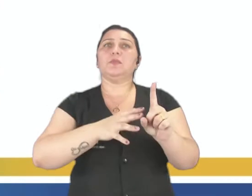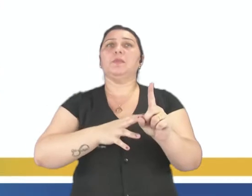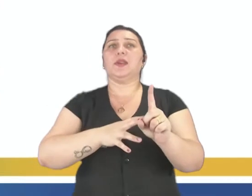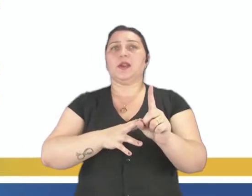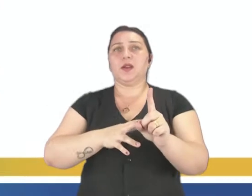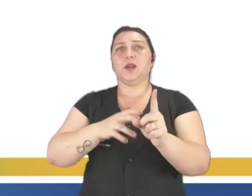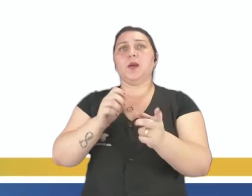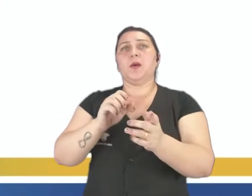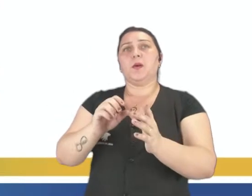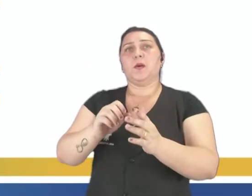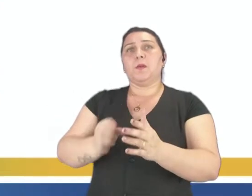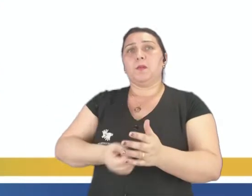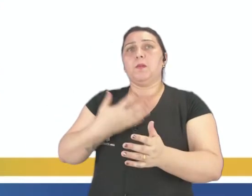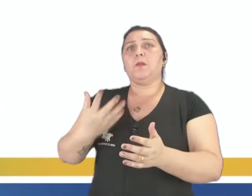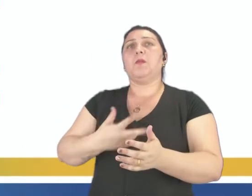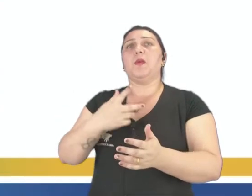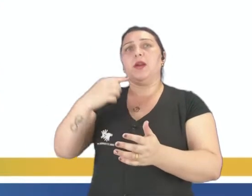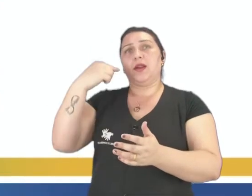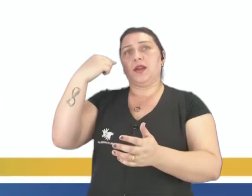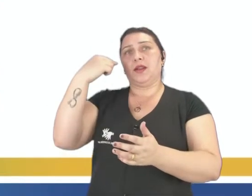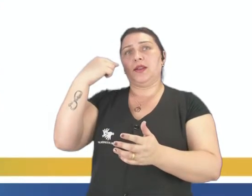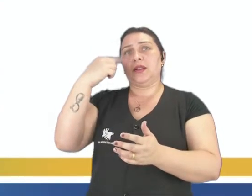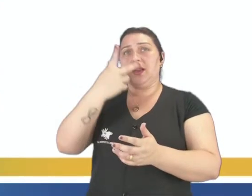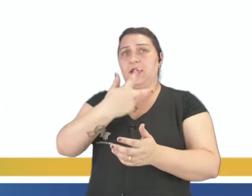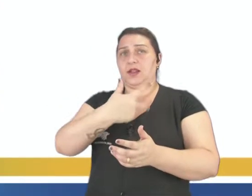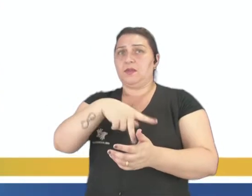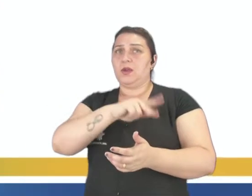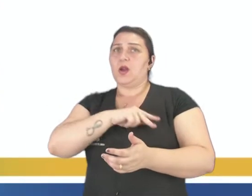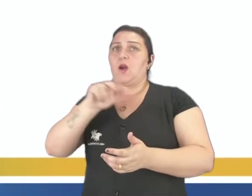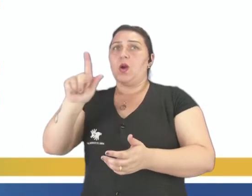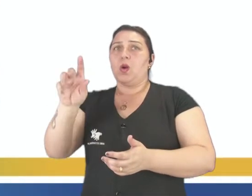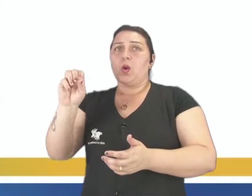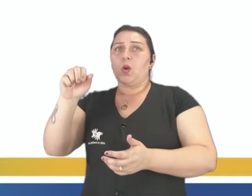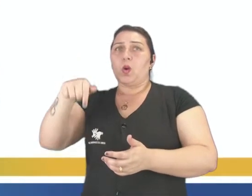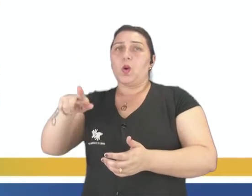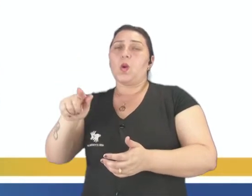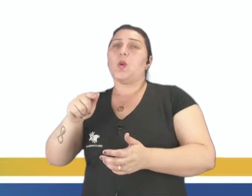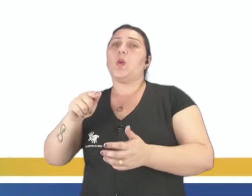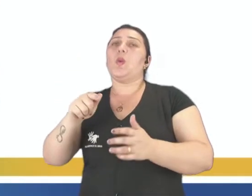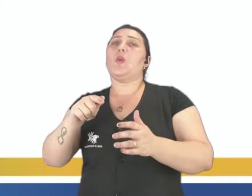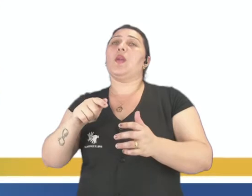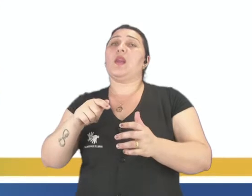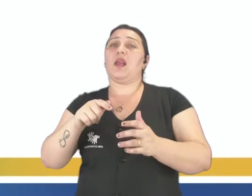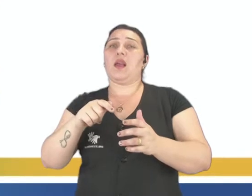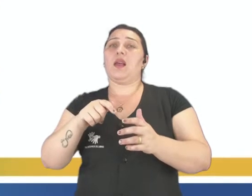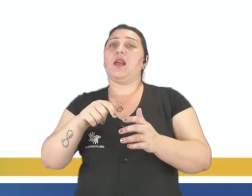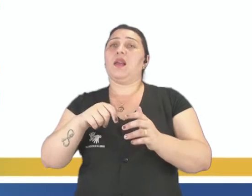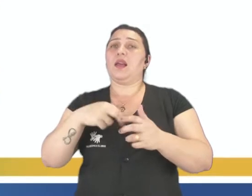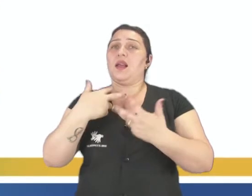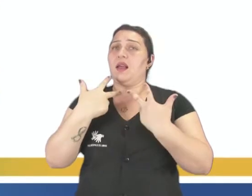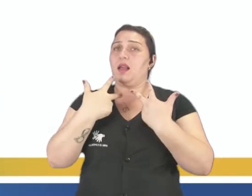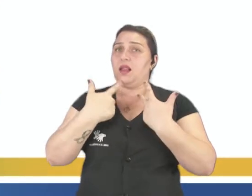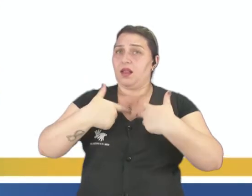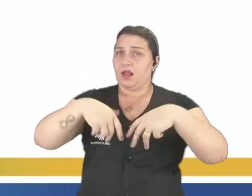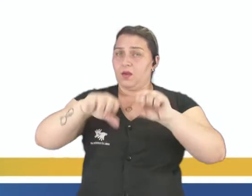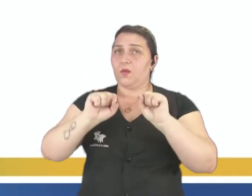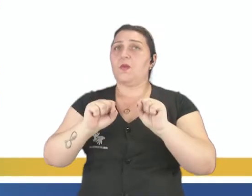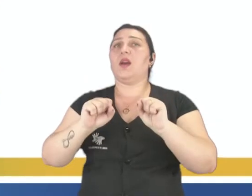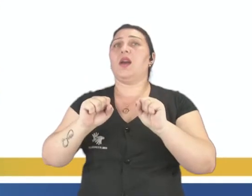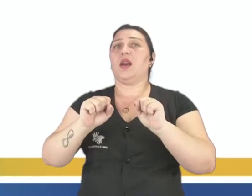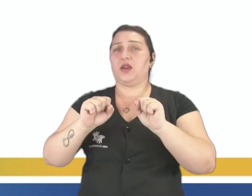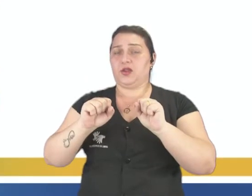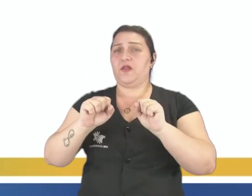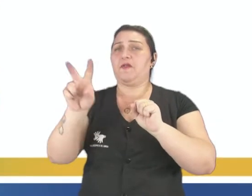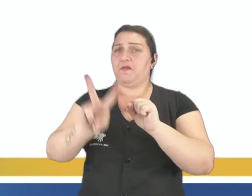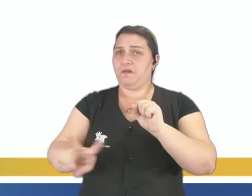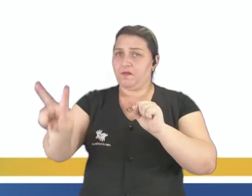pelo poeta espanhol Góngora, por isso o gongorismo, né, e é marcado pela linguagem rebuscada, ornamental e culta, valorizando